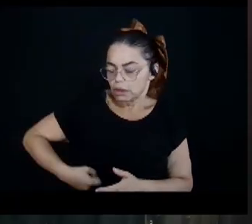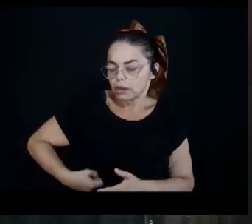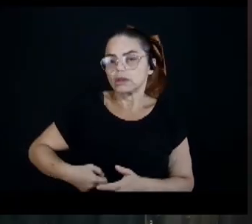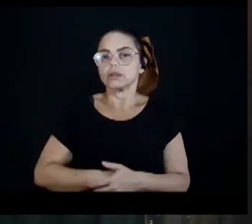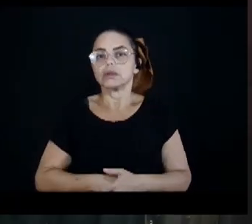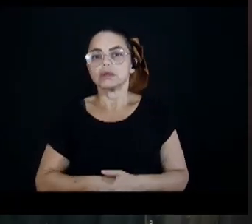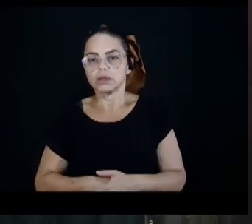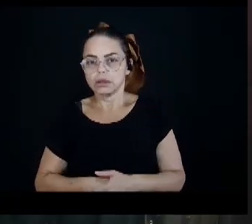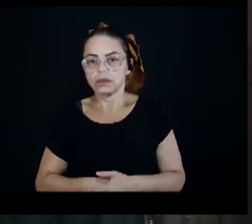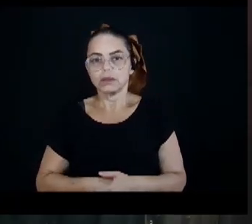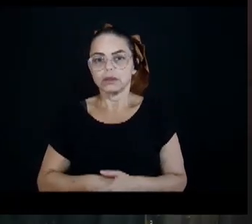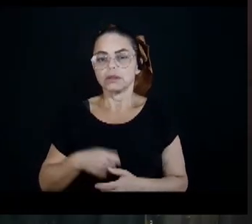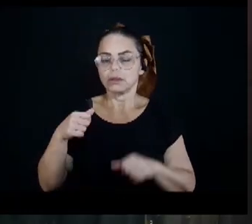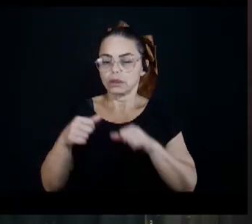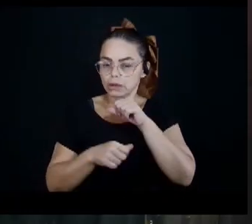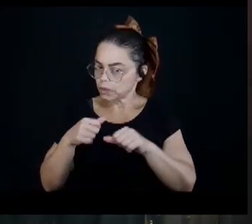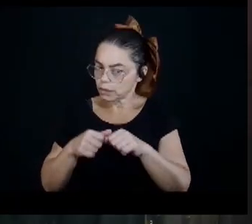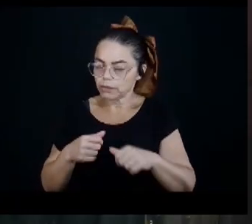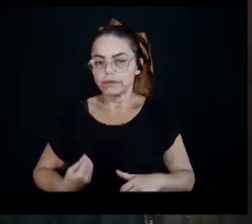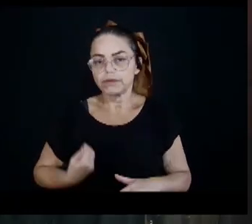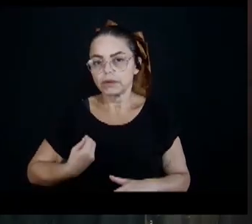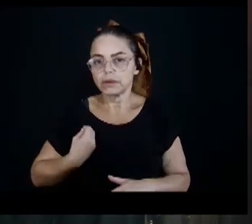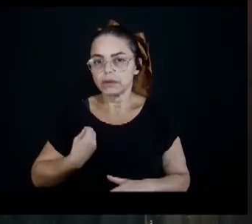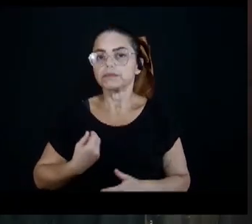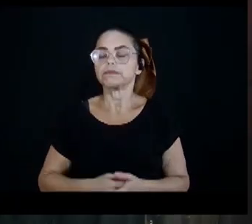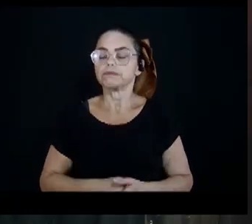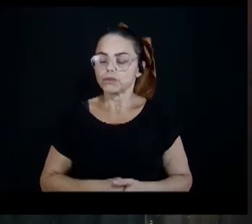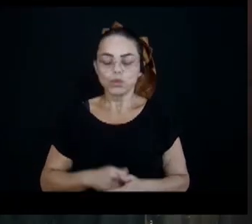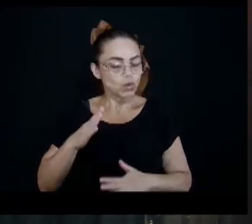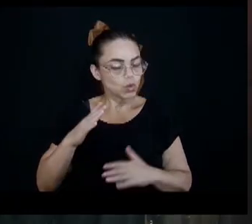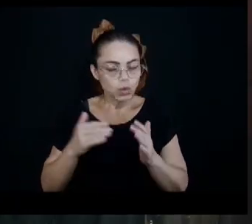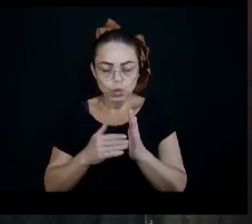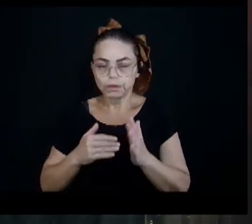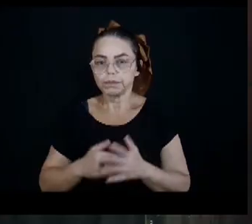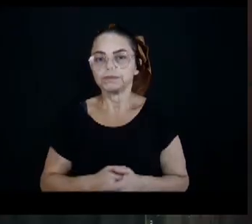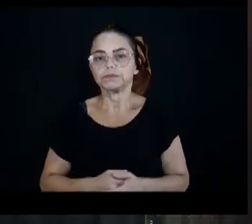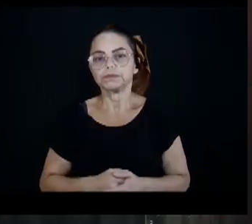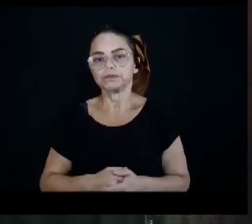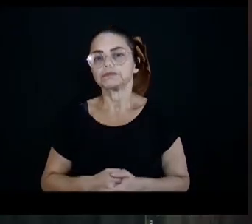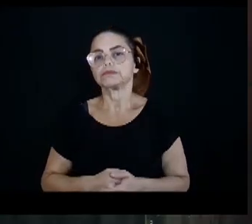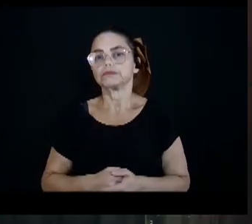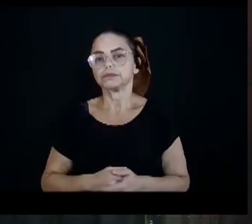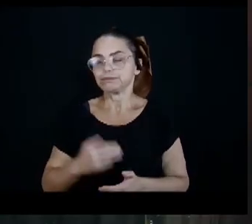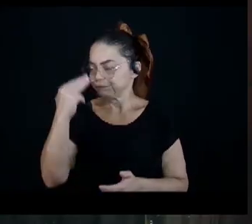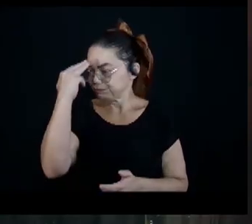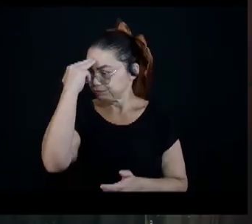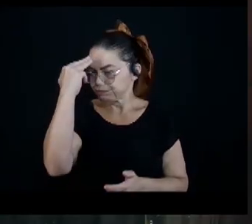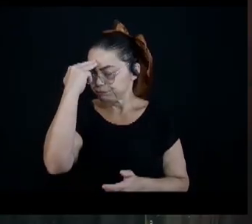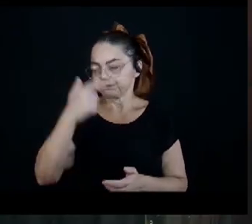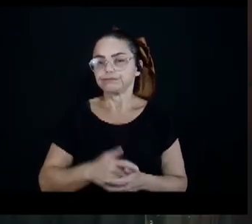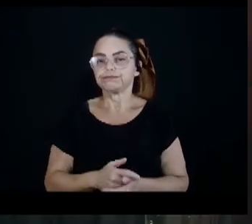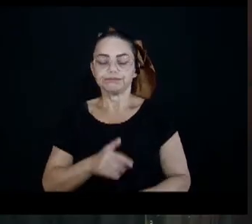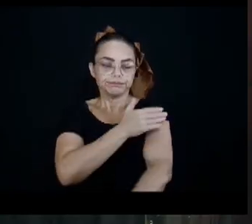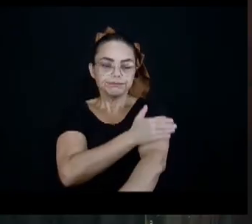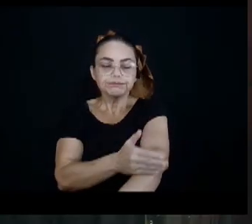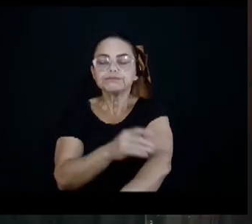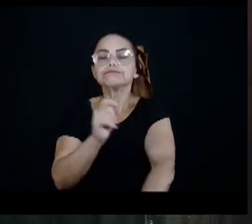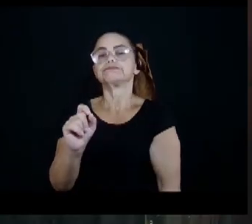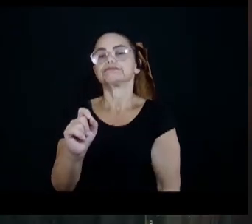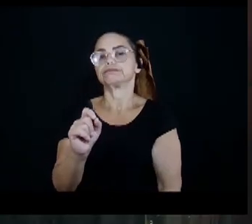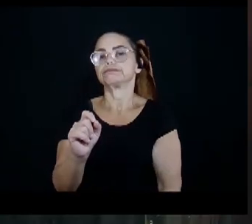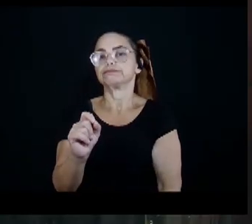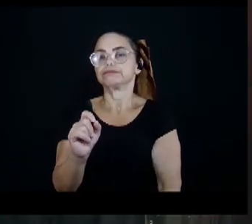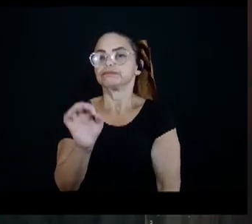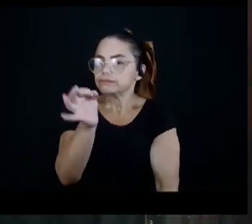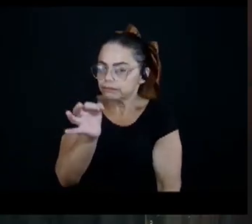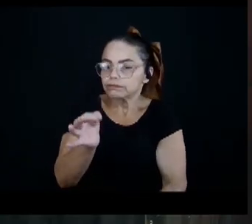mudar fisiologicamente. E o mental e o comportamental, será preparados para isso?